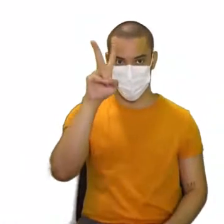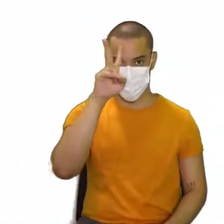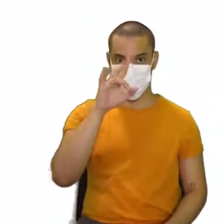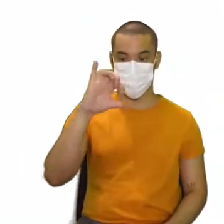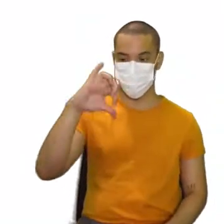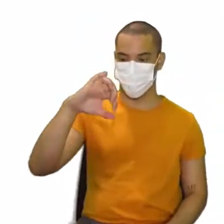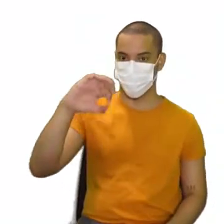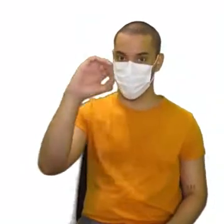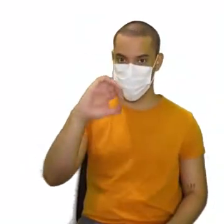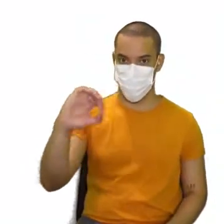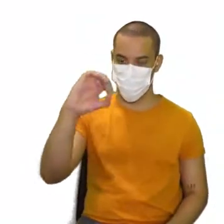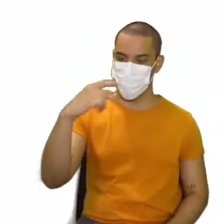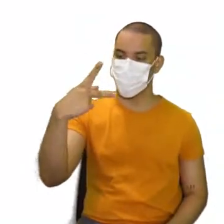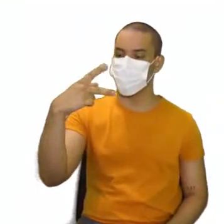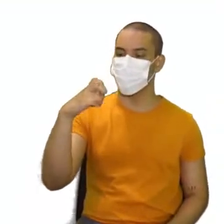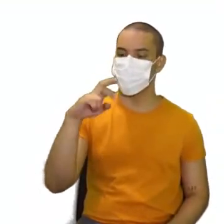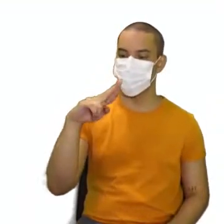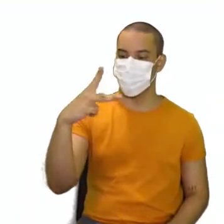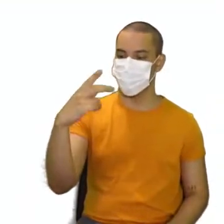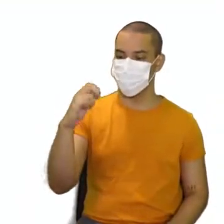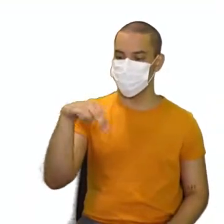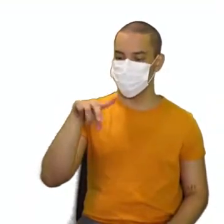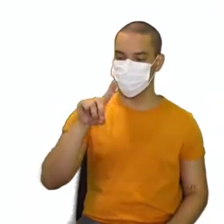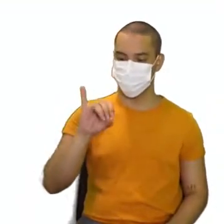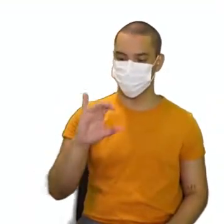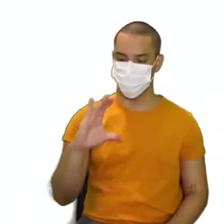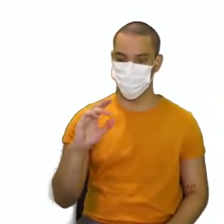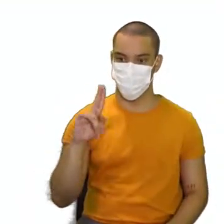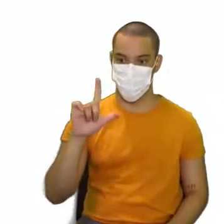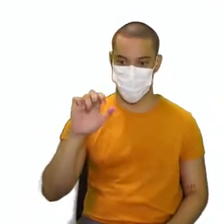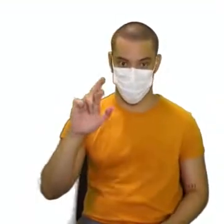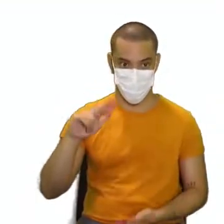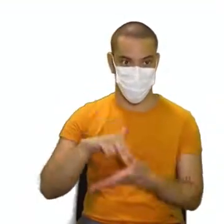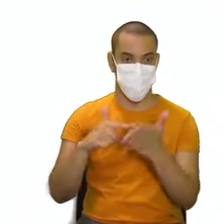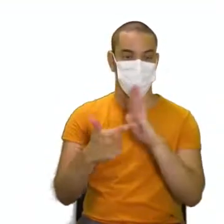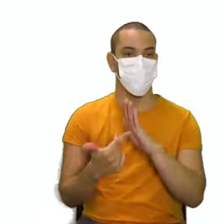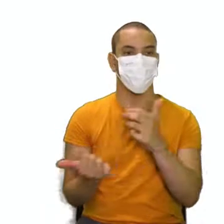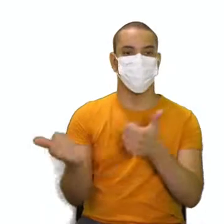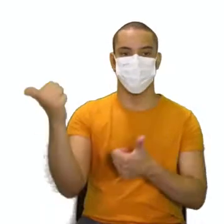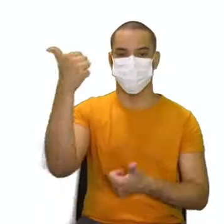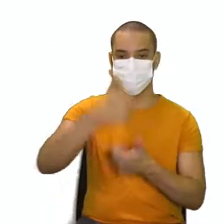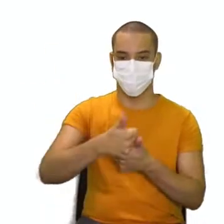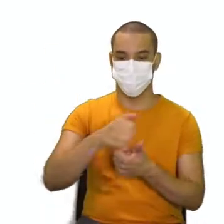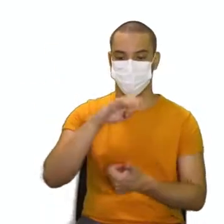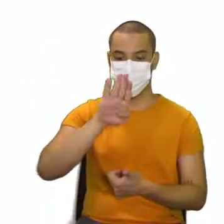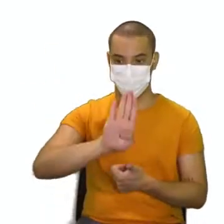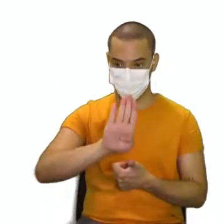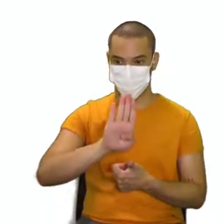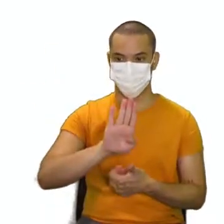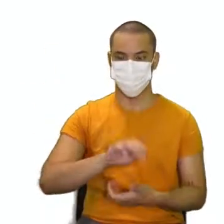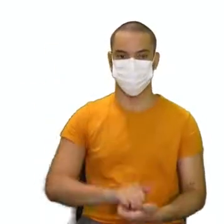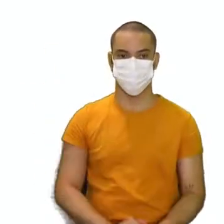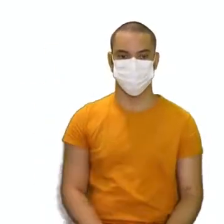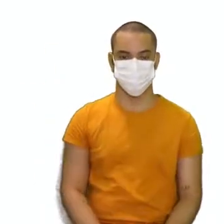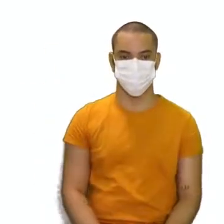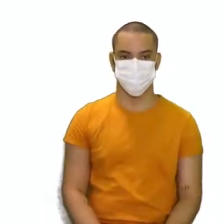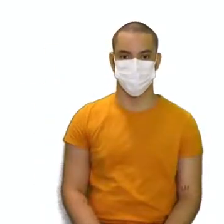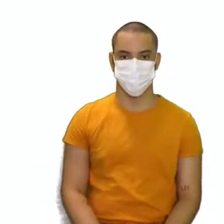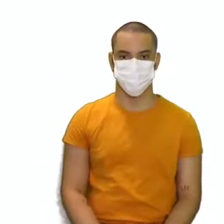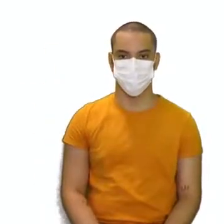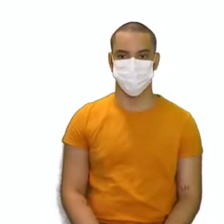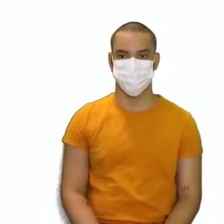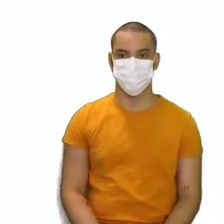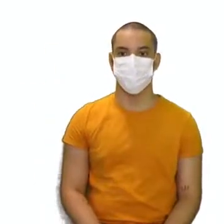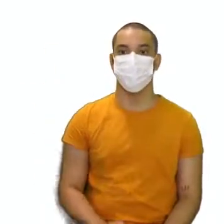é de 90 graus substituindo lembra que eu falei tirou o cá e colocou B